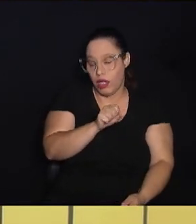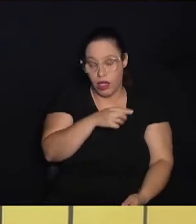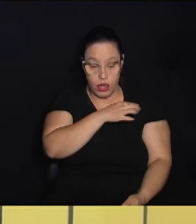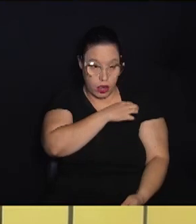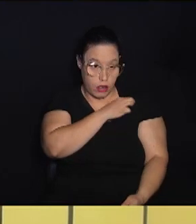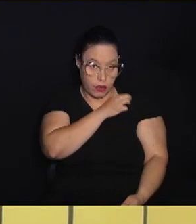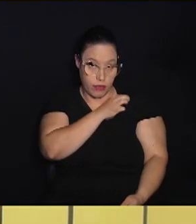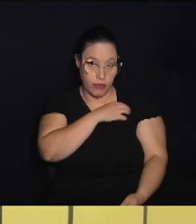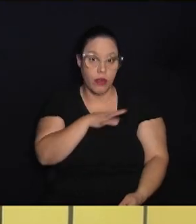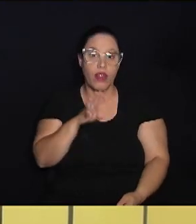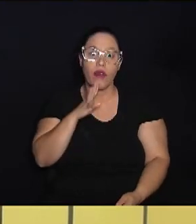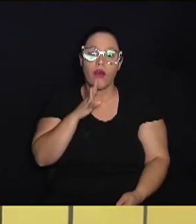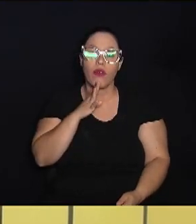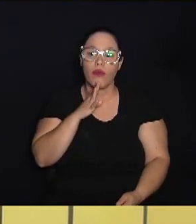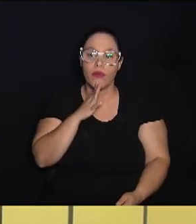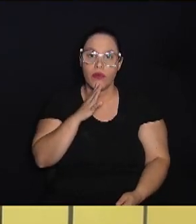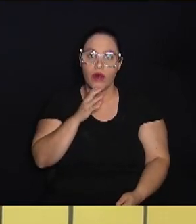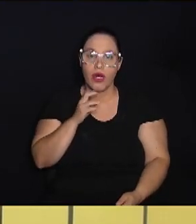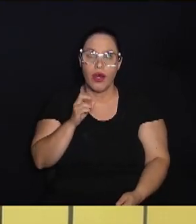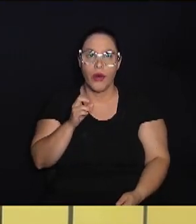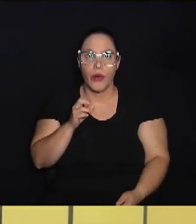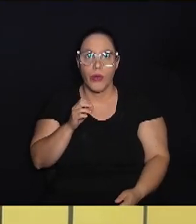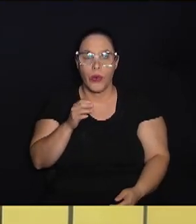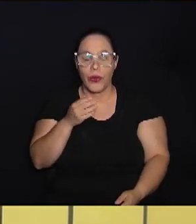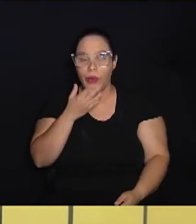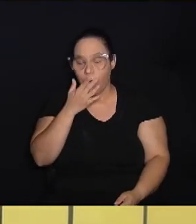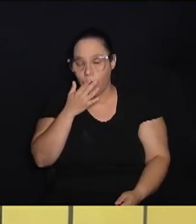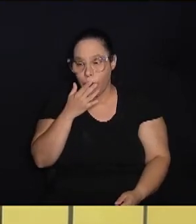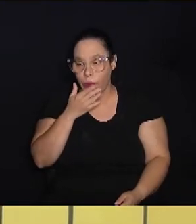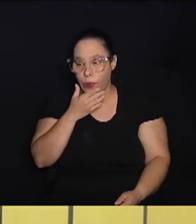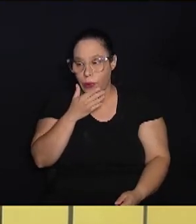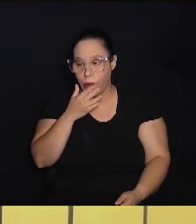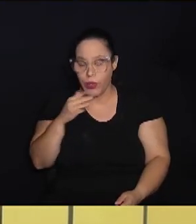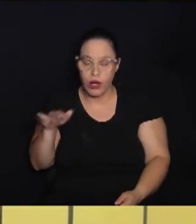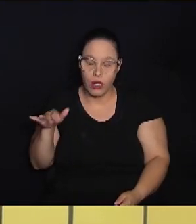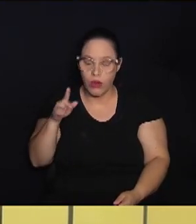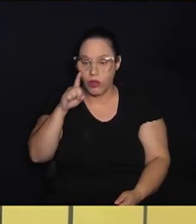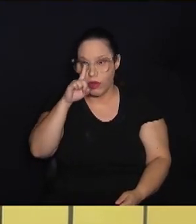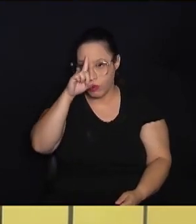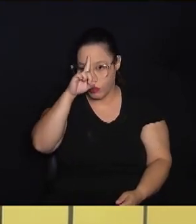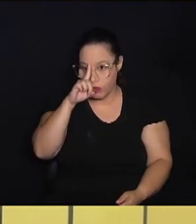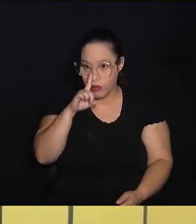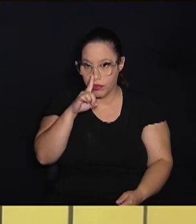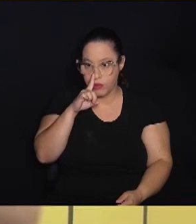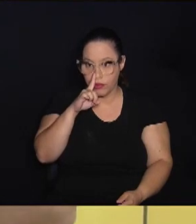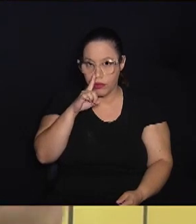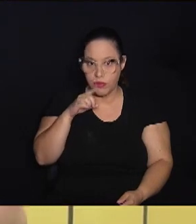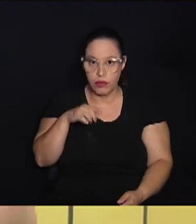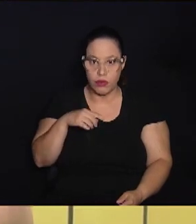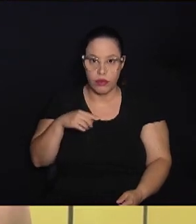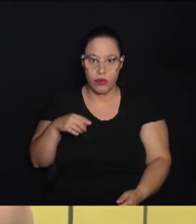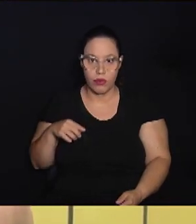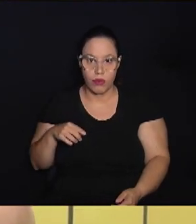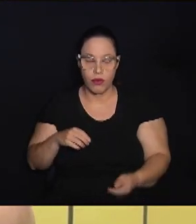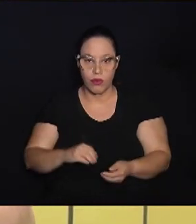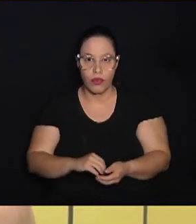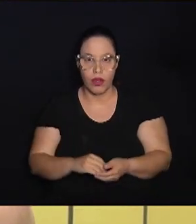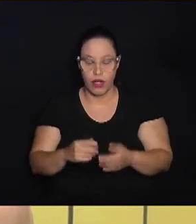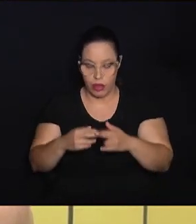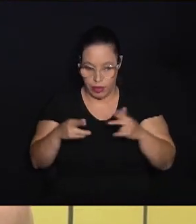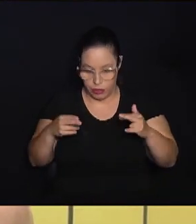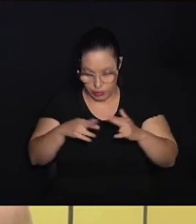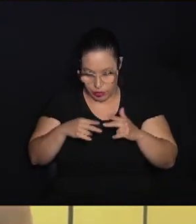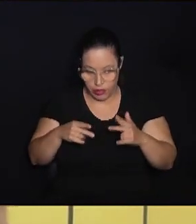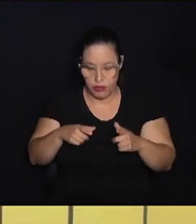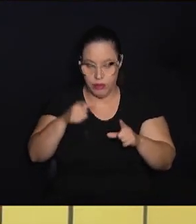conhecido como the Yellow kidy o garoto Amarelo porque um ano depois que ele é lançado ele passa esse a diferença desse